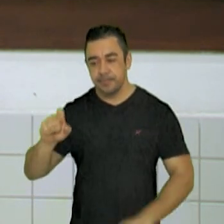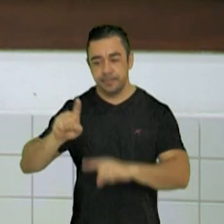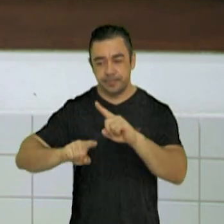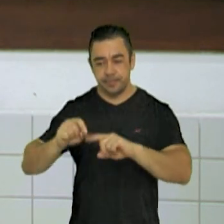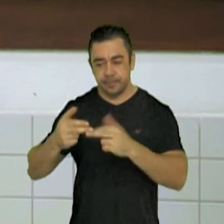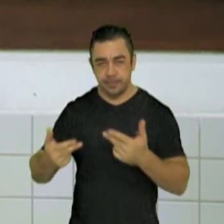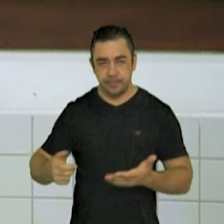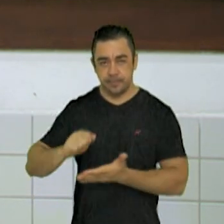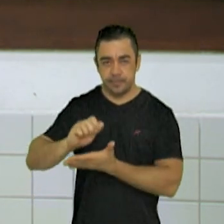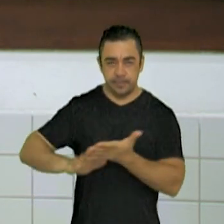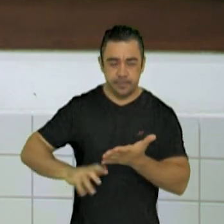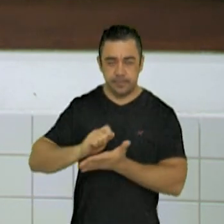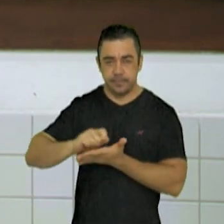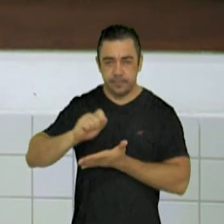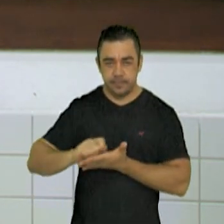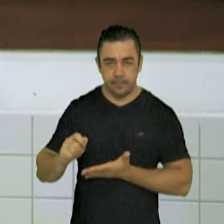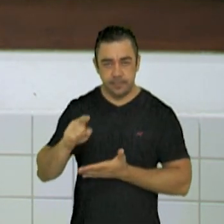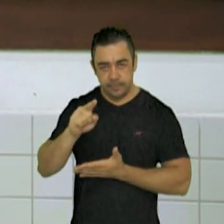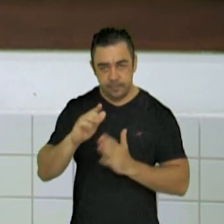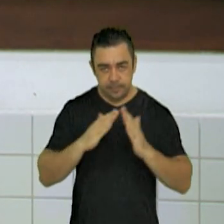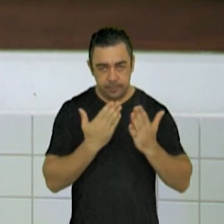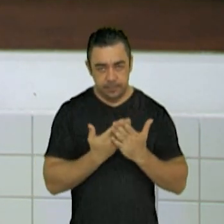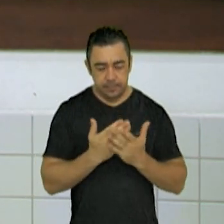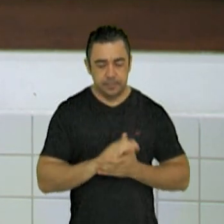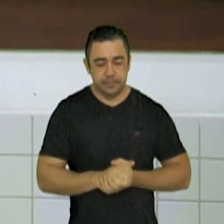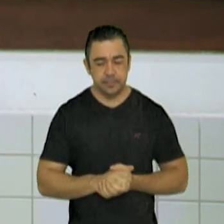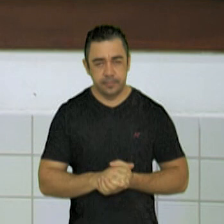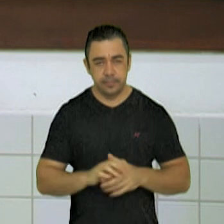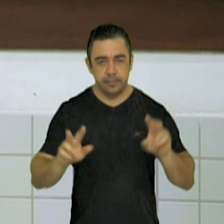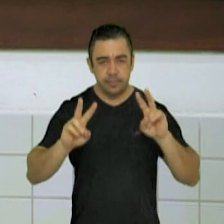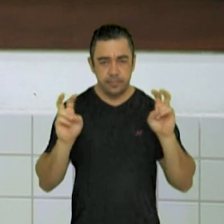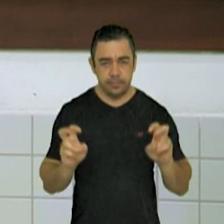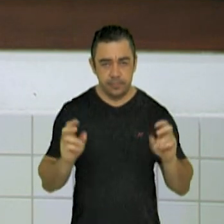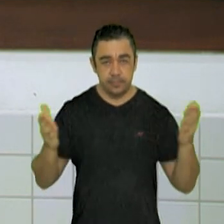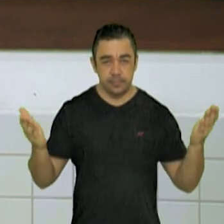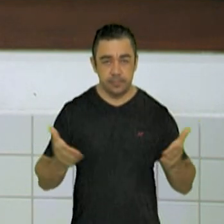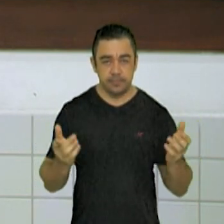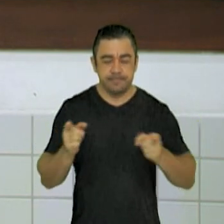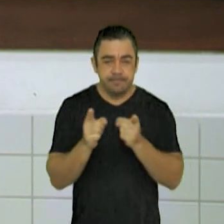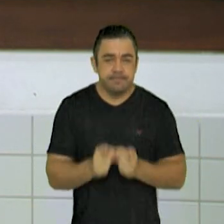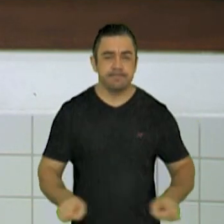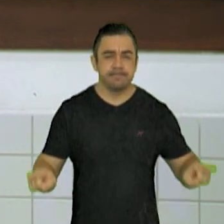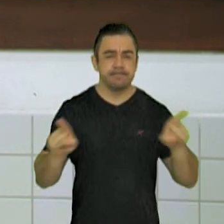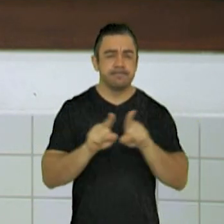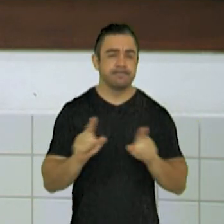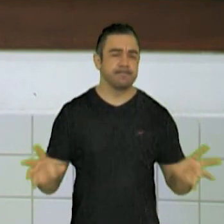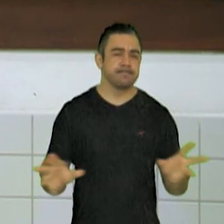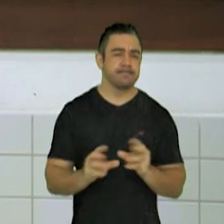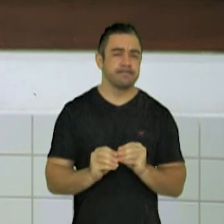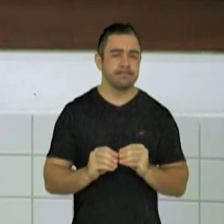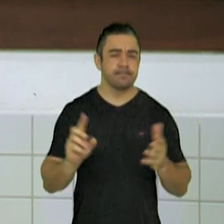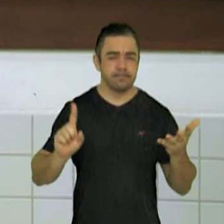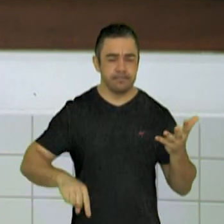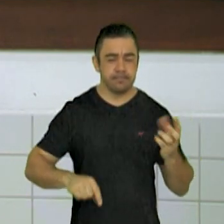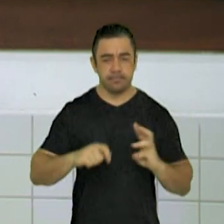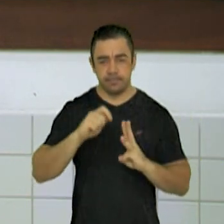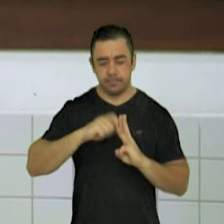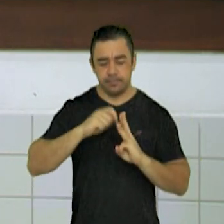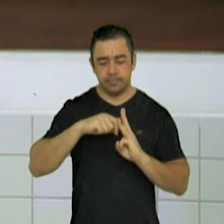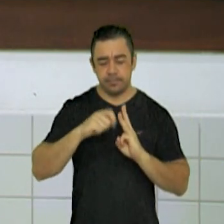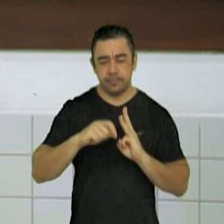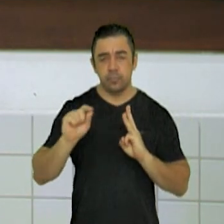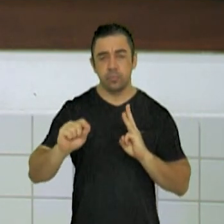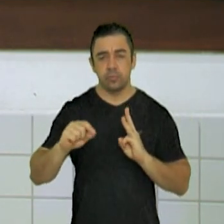na sua escola. Tema da aula de hoje, entramos aí em ritmo de retomadas. Vamos fazer uma retomada trimestral